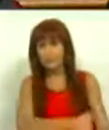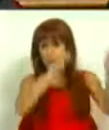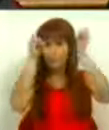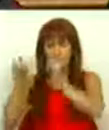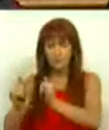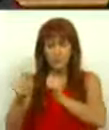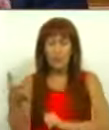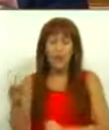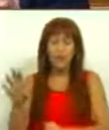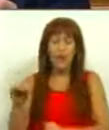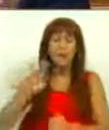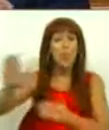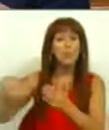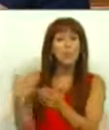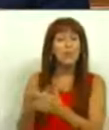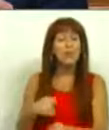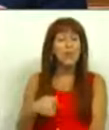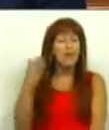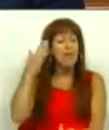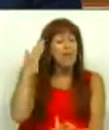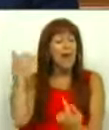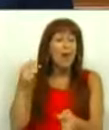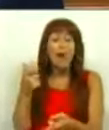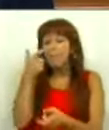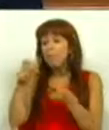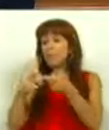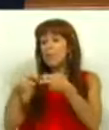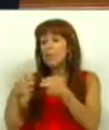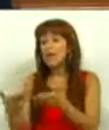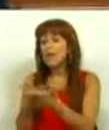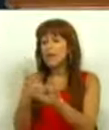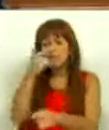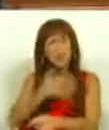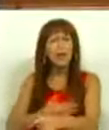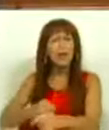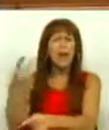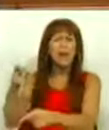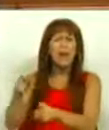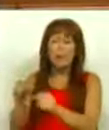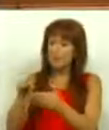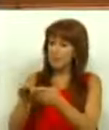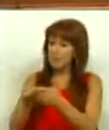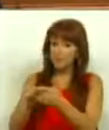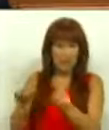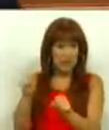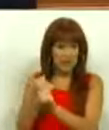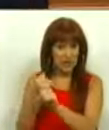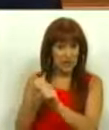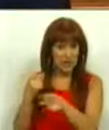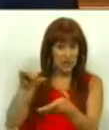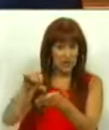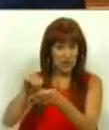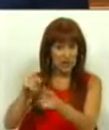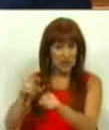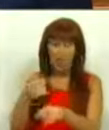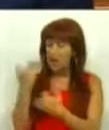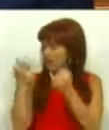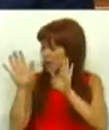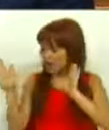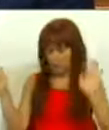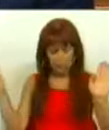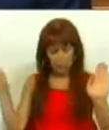lado, o PS propõe a presunção de insuficiência económica para os cidadãos desempregados inscritos nos centros de emprego,